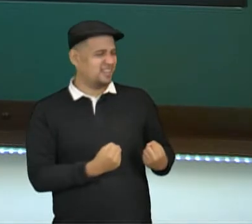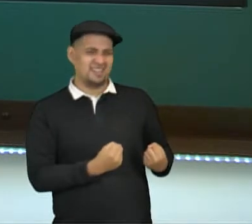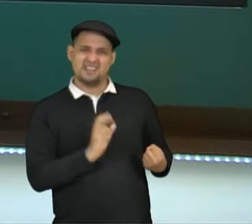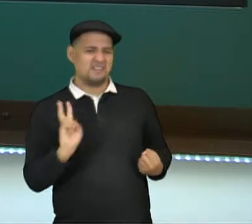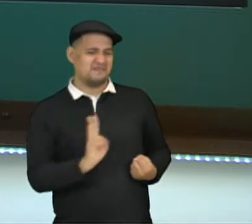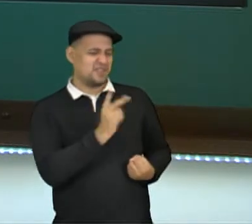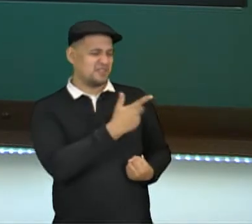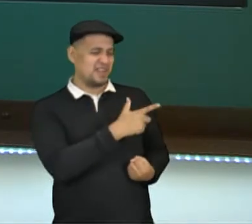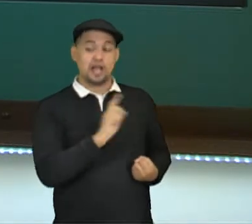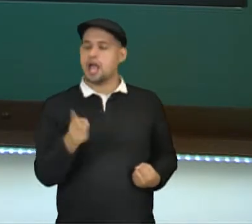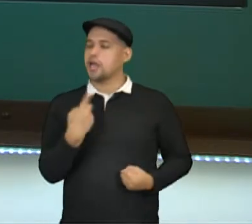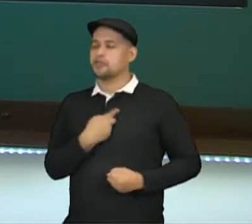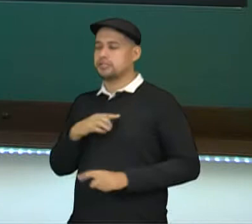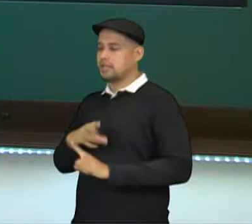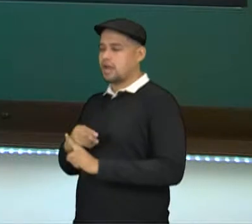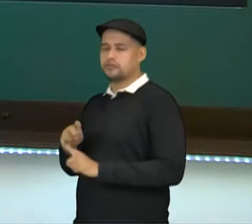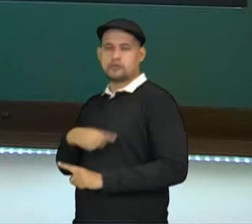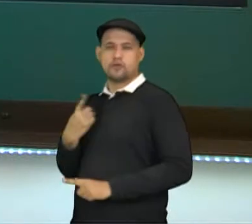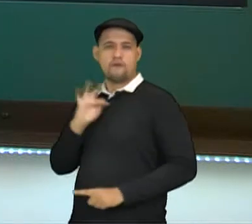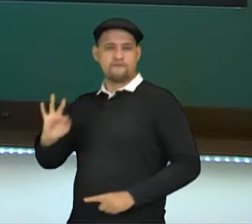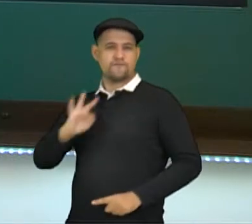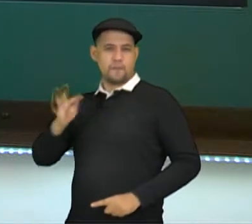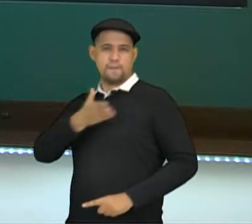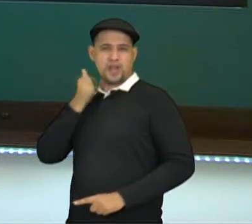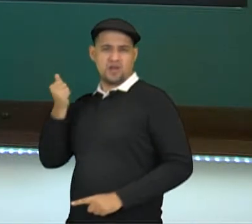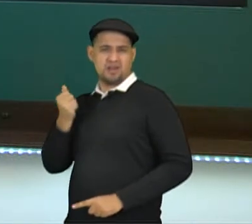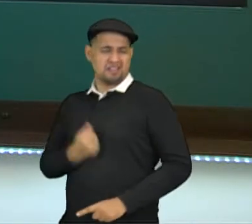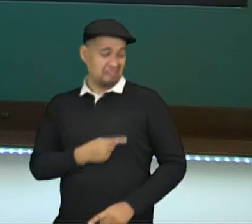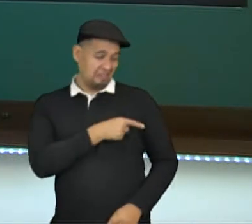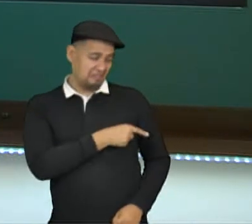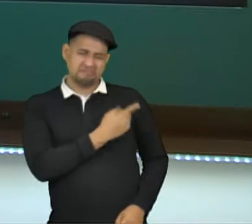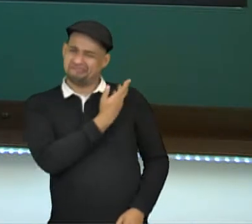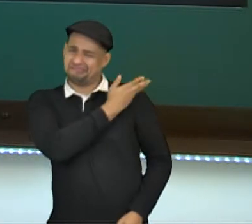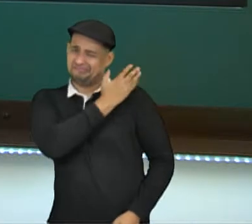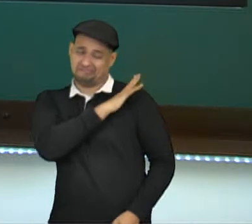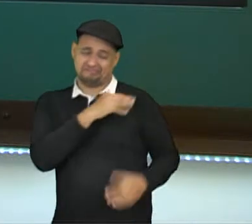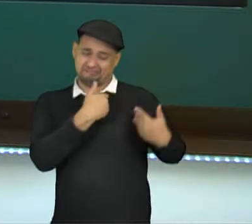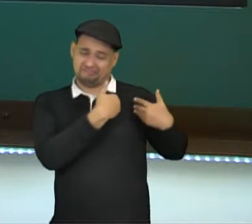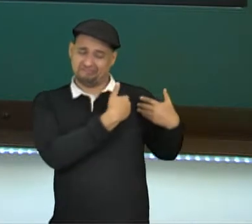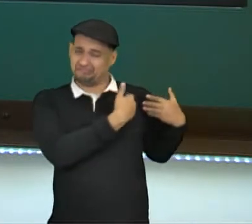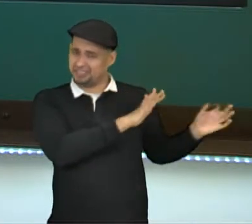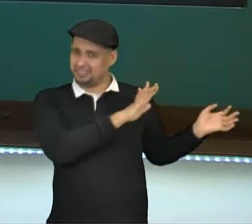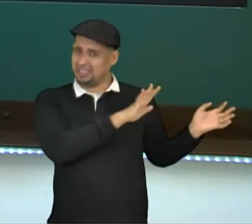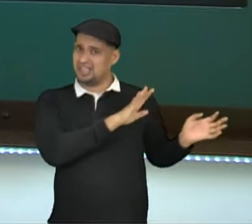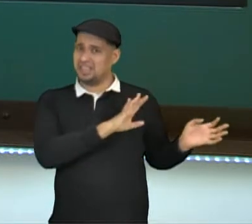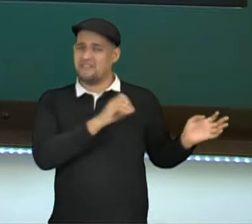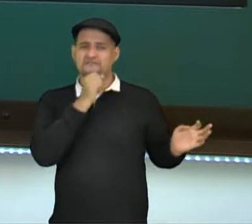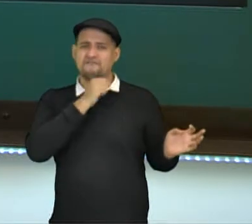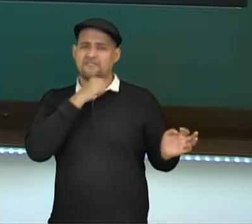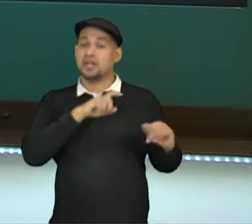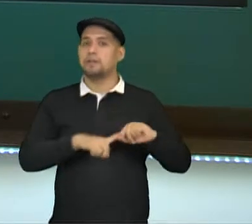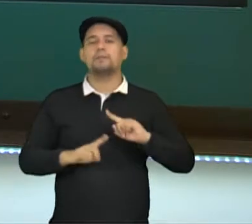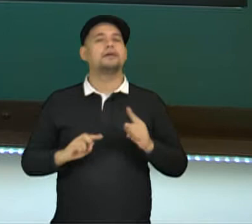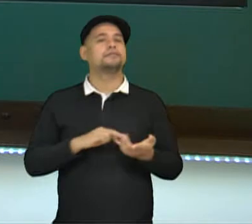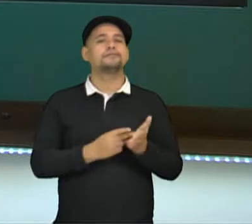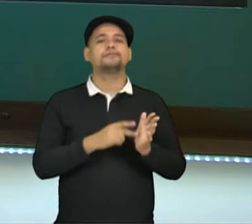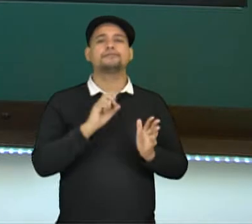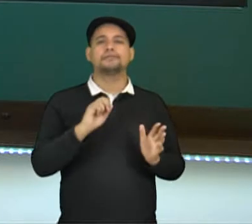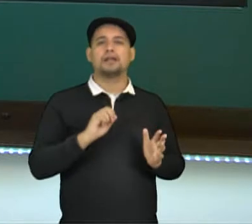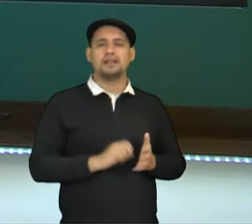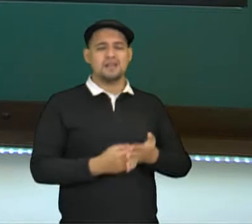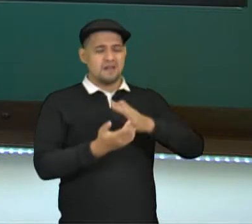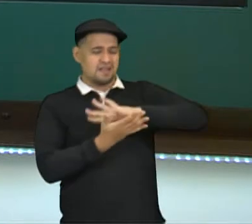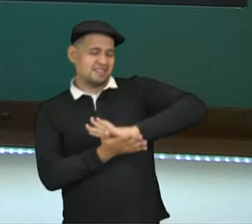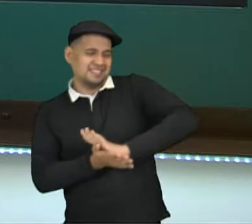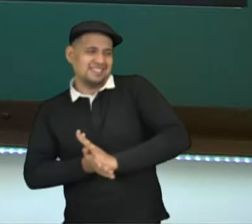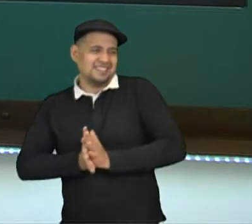a nossa arte, é o nosso futuro. Então eles começam a dar essa grande agitação e trazer exatamente essa questão da